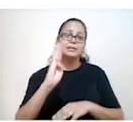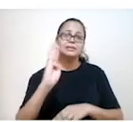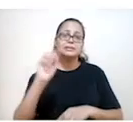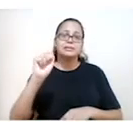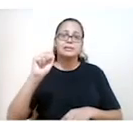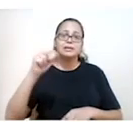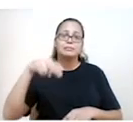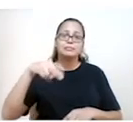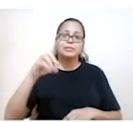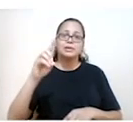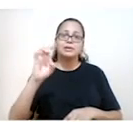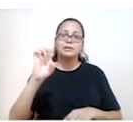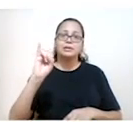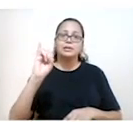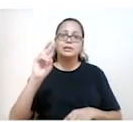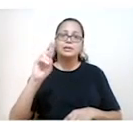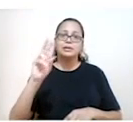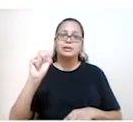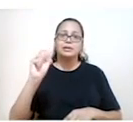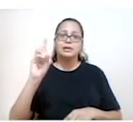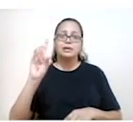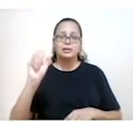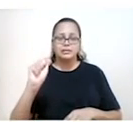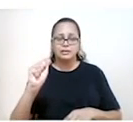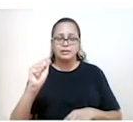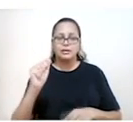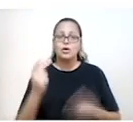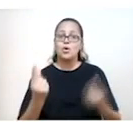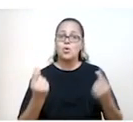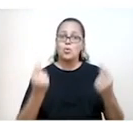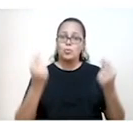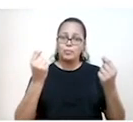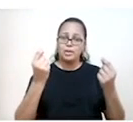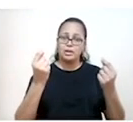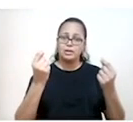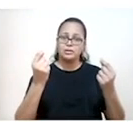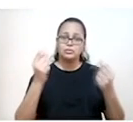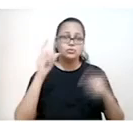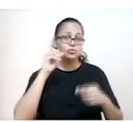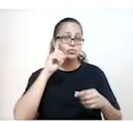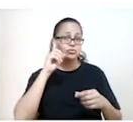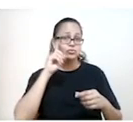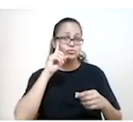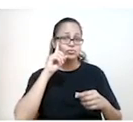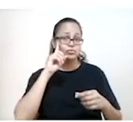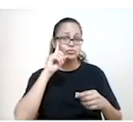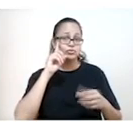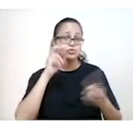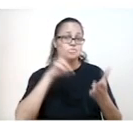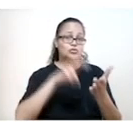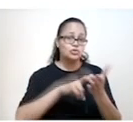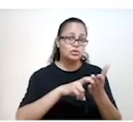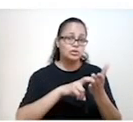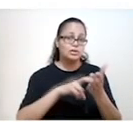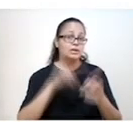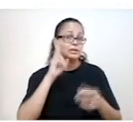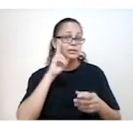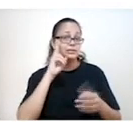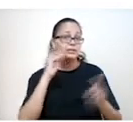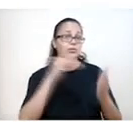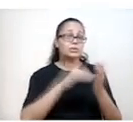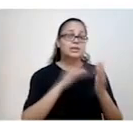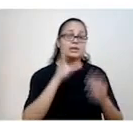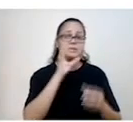bandeirada em uma cidade é 5,50. E o preço por quilômetro rodado durante o dia, segundo a saldo, é de 2,50.